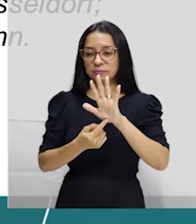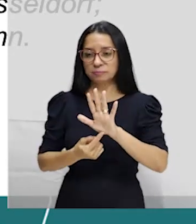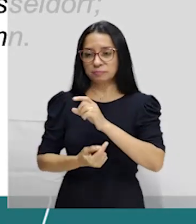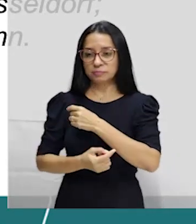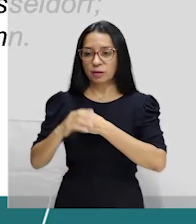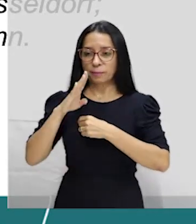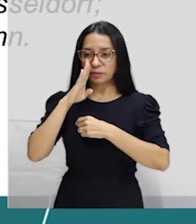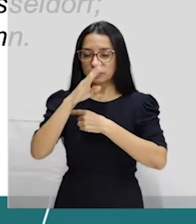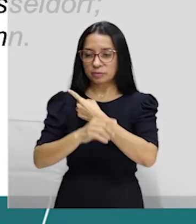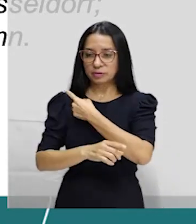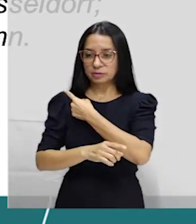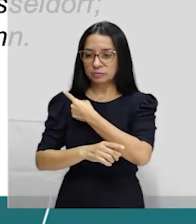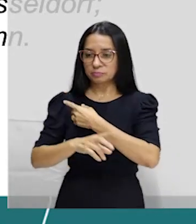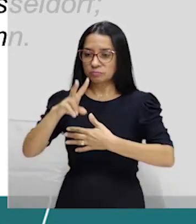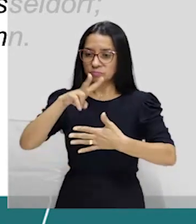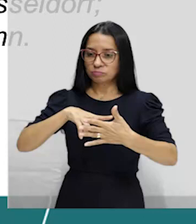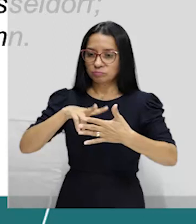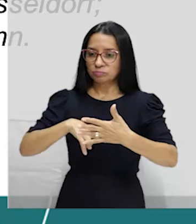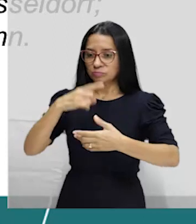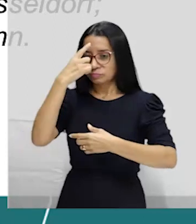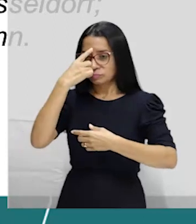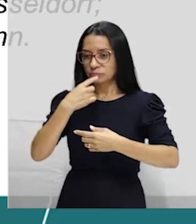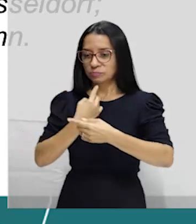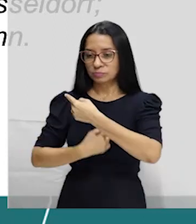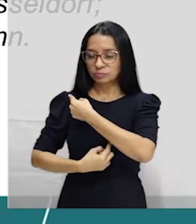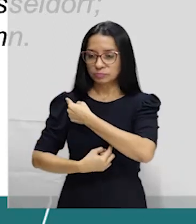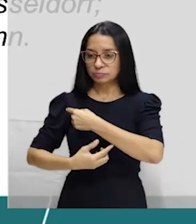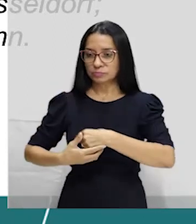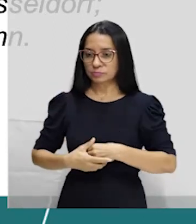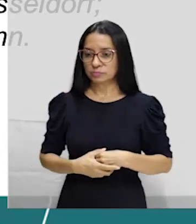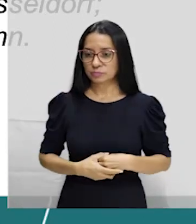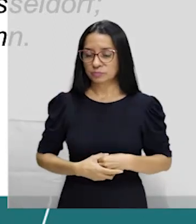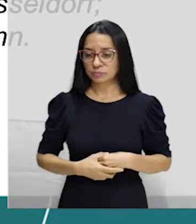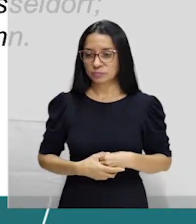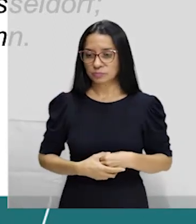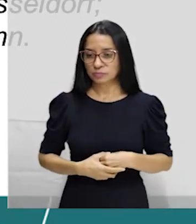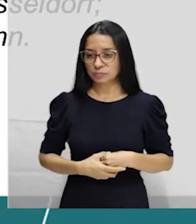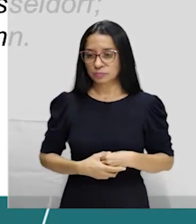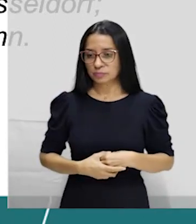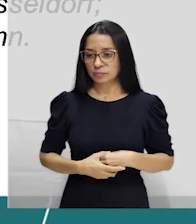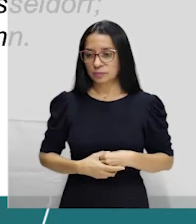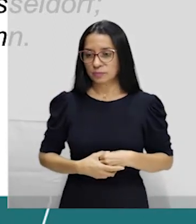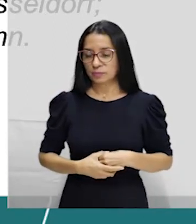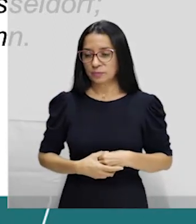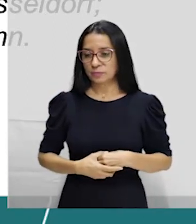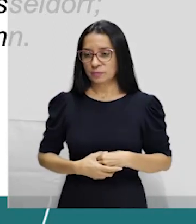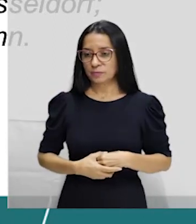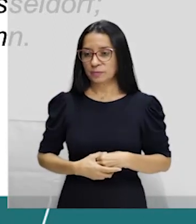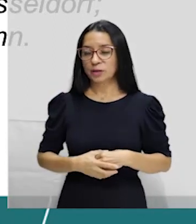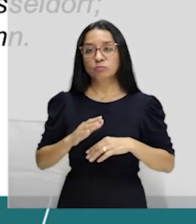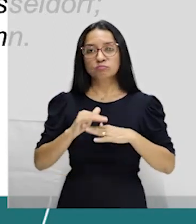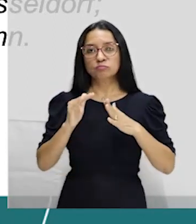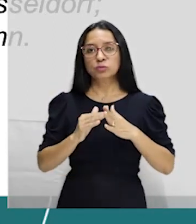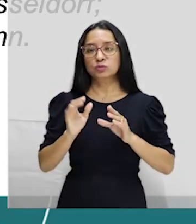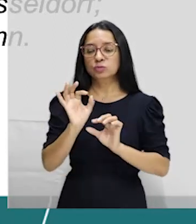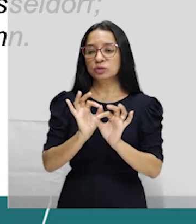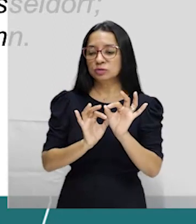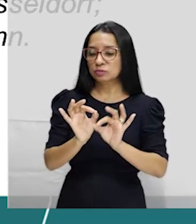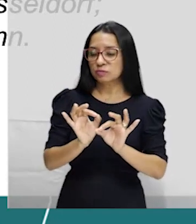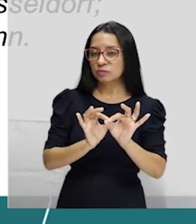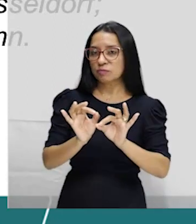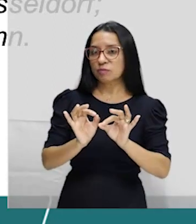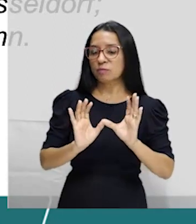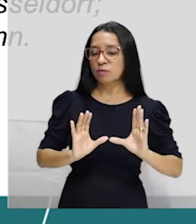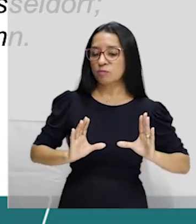cidades: Dortmund, tá? Essen, Colônia, tá certo? A famosa cidade de Düsseldorf e Bonn. Tudo isso forma um